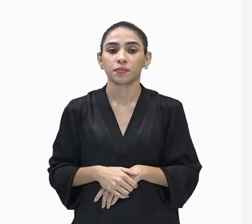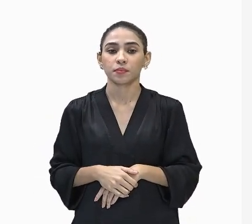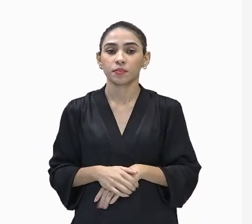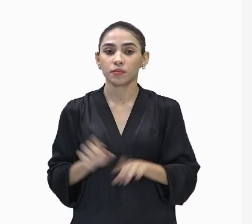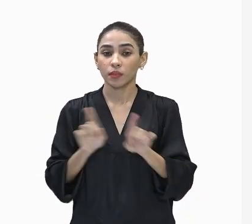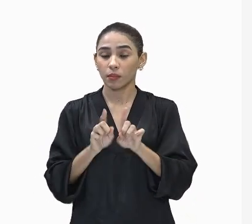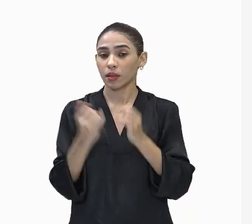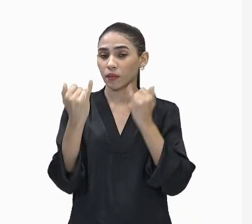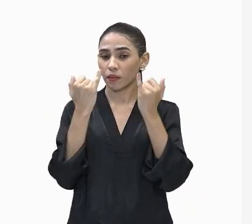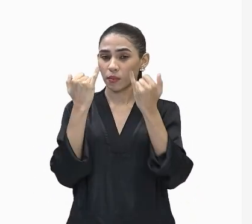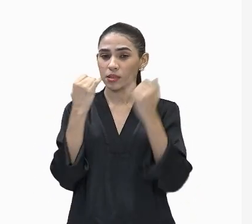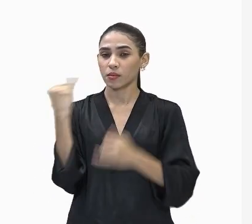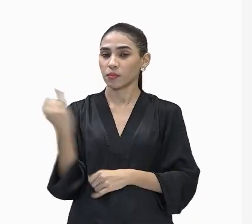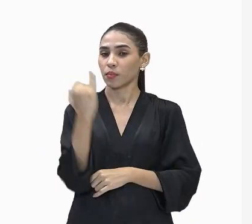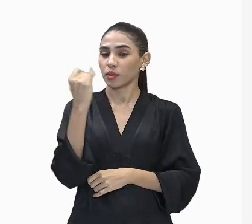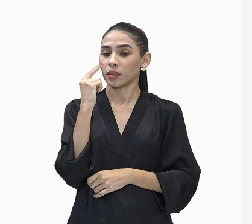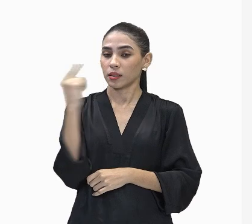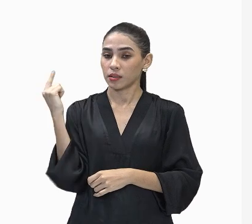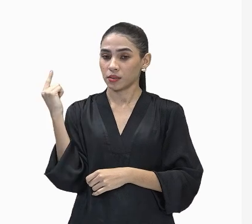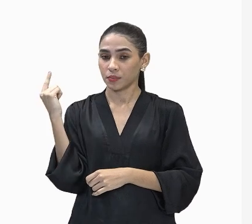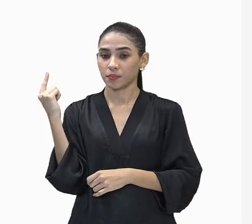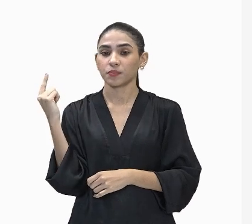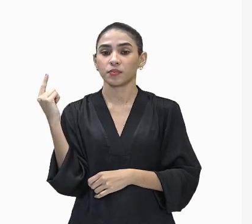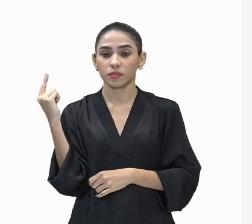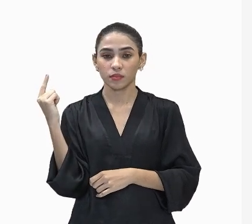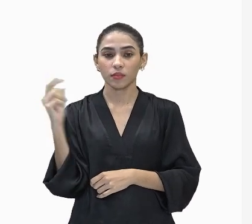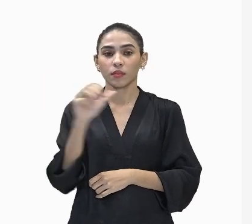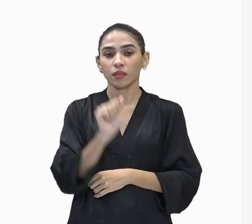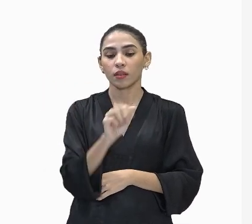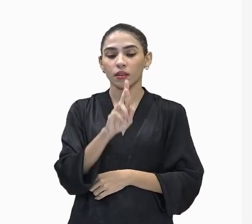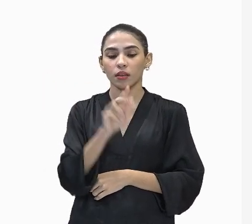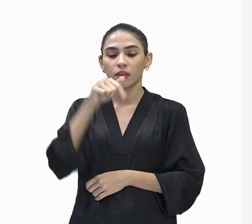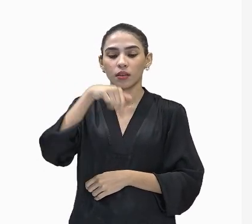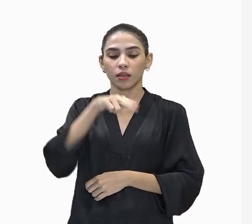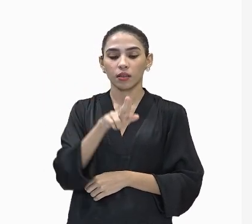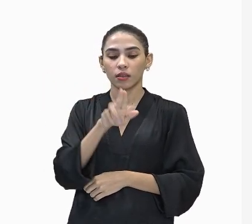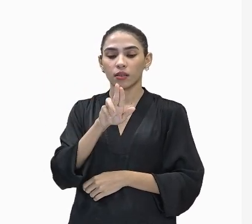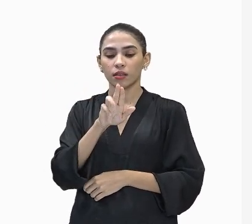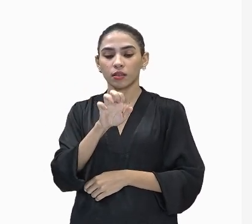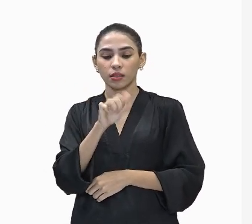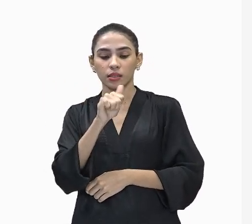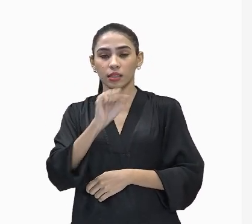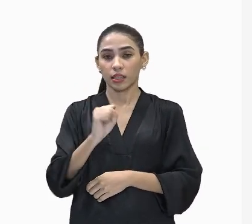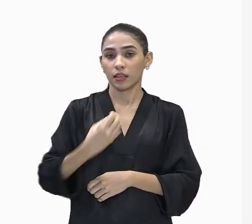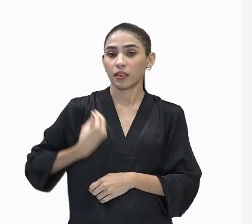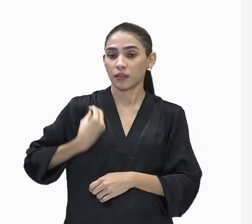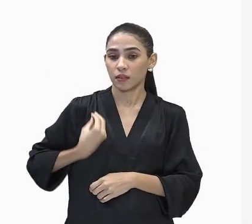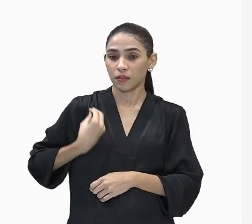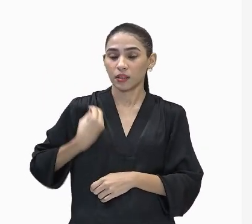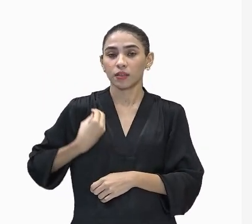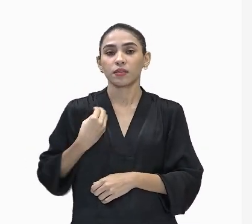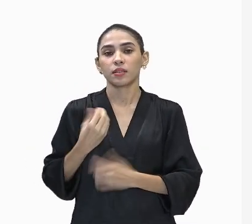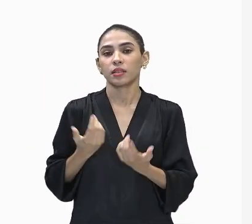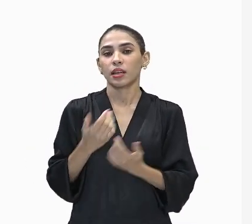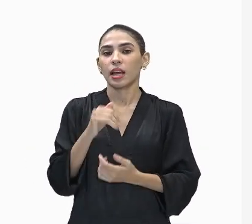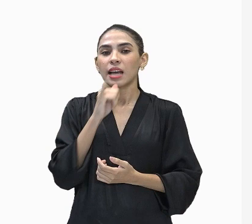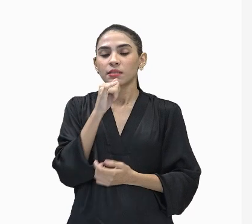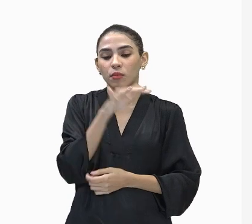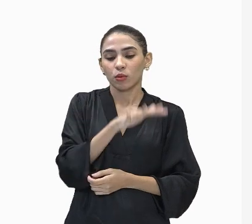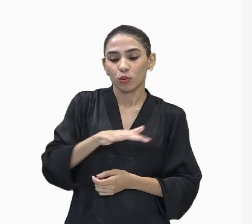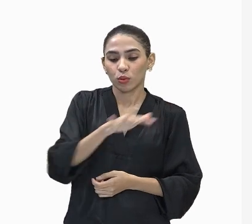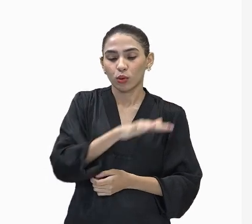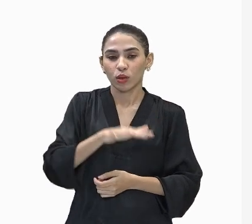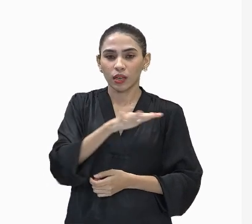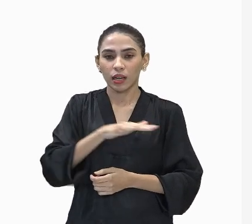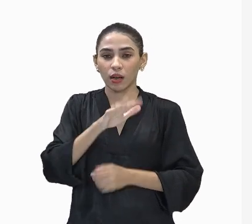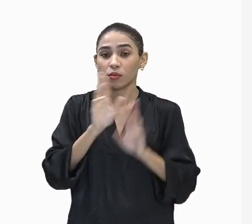informação bem importante das arqueobactérias as arques é que elas vivem em ambientes extremos tá Então essa é